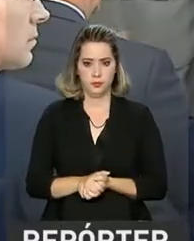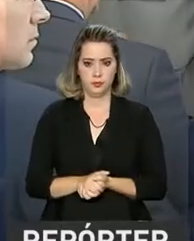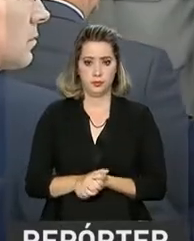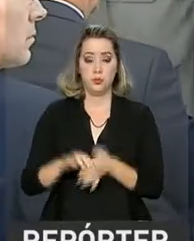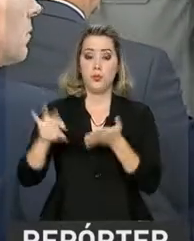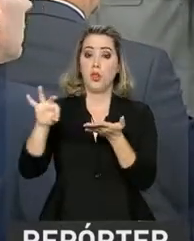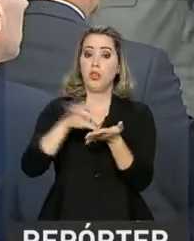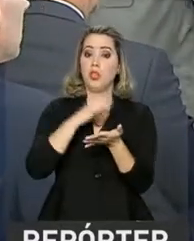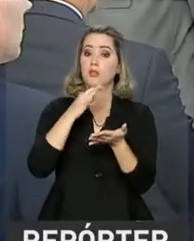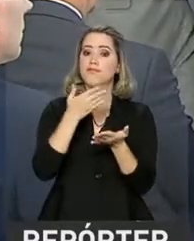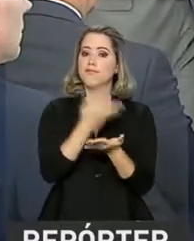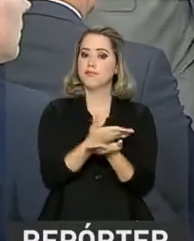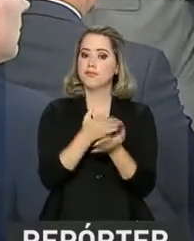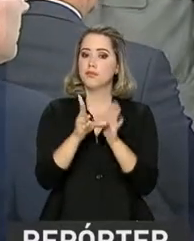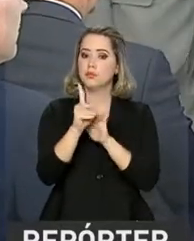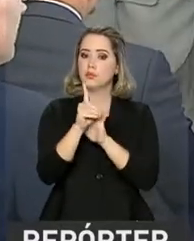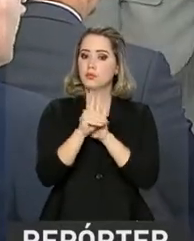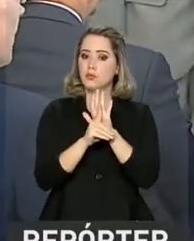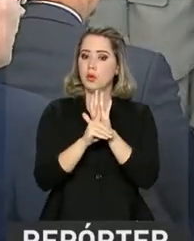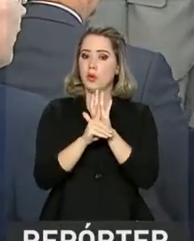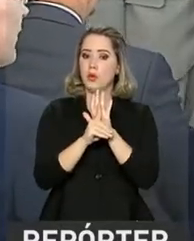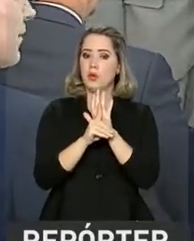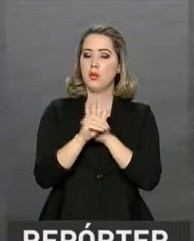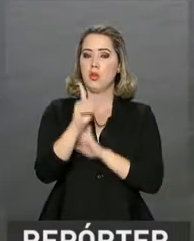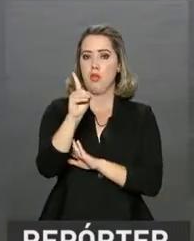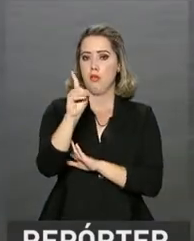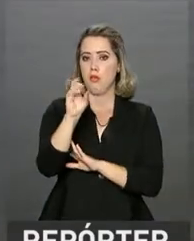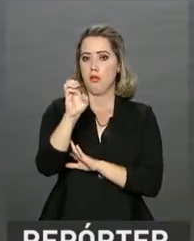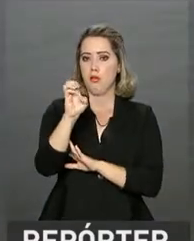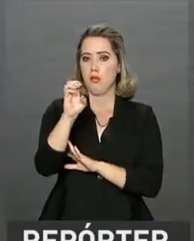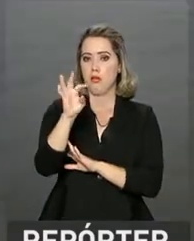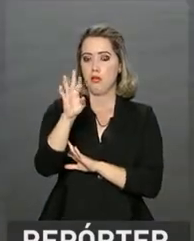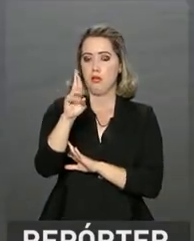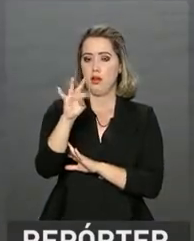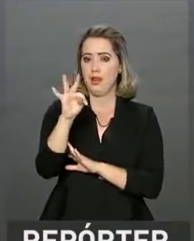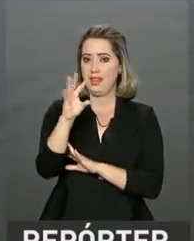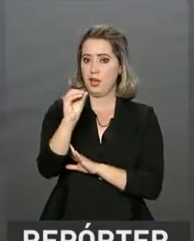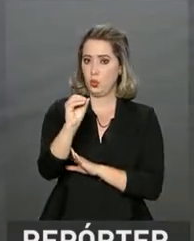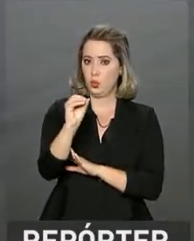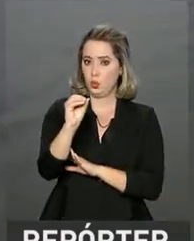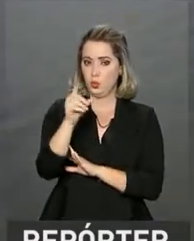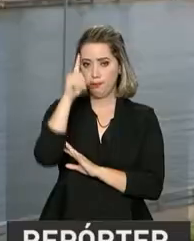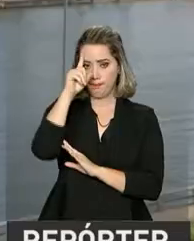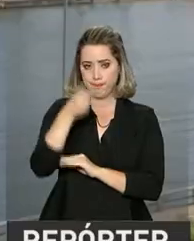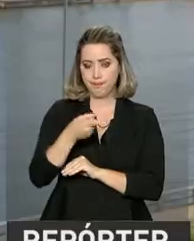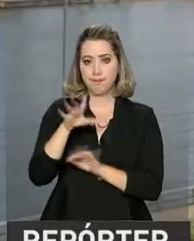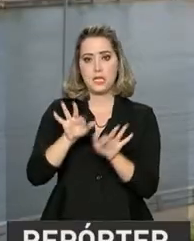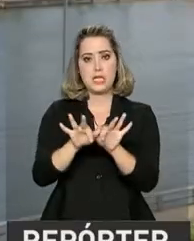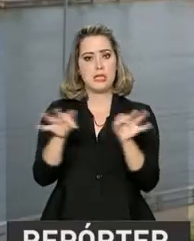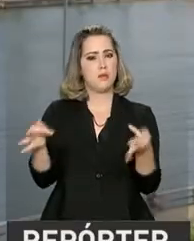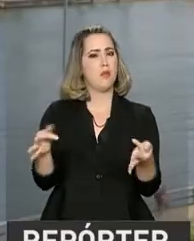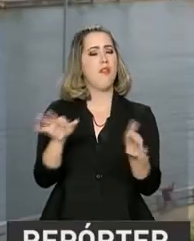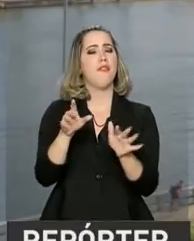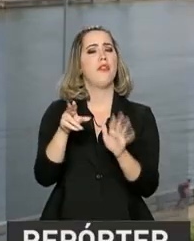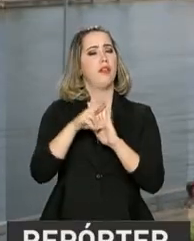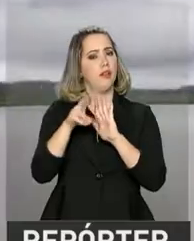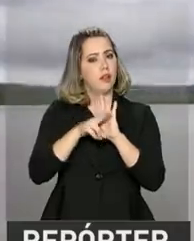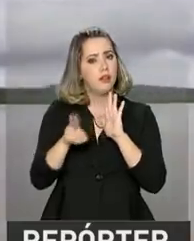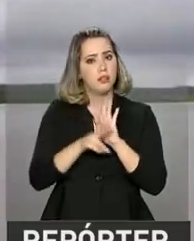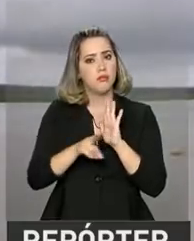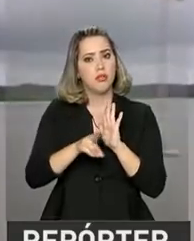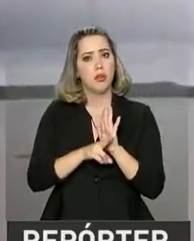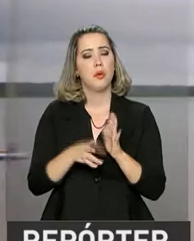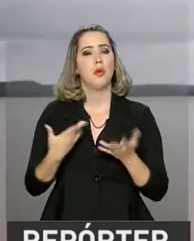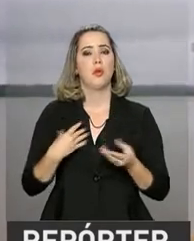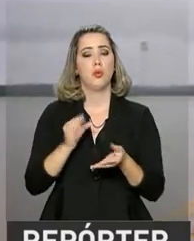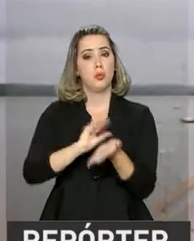pelo presidente michel temer nesta quarta feira estabelece regras simplificadas e mais bem definidas para